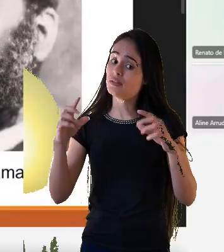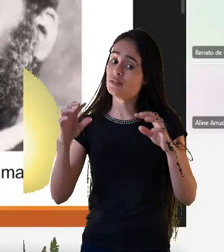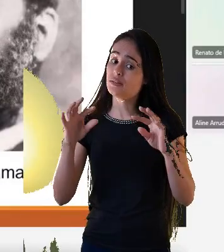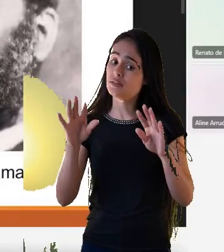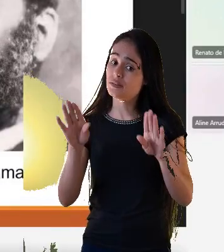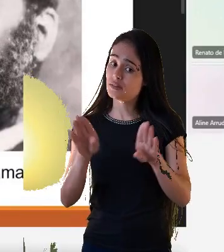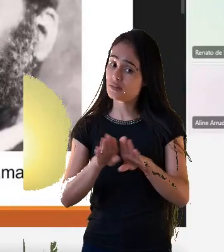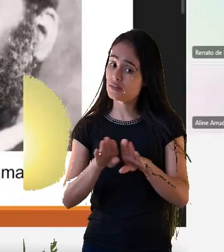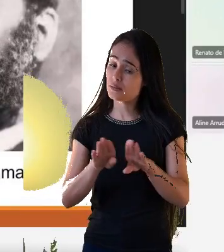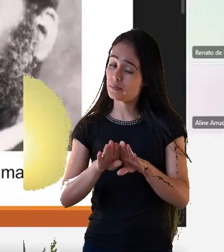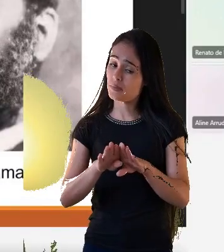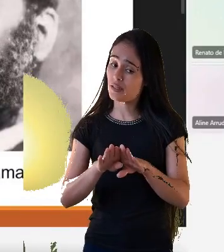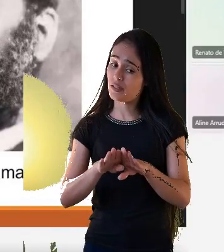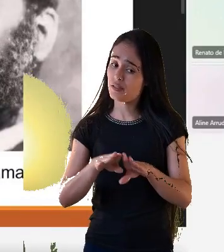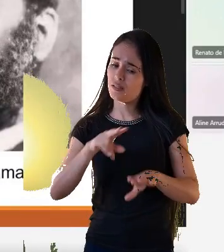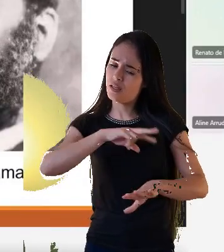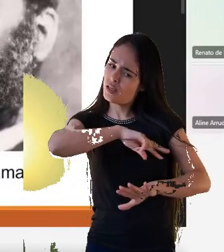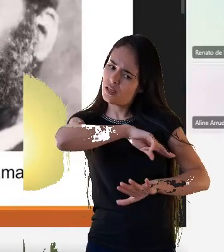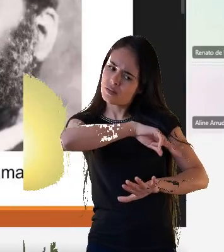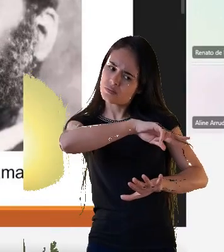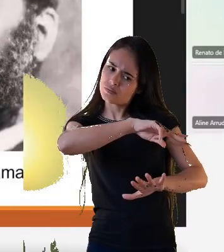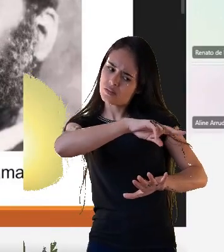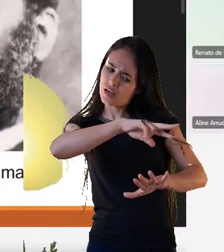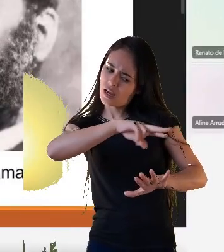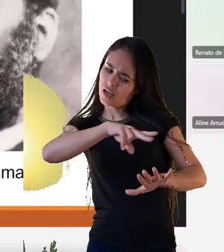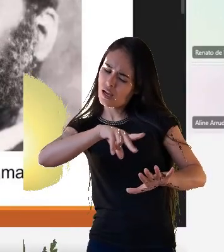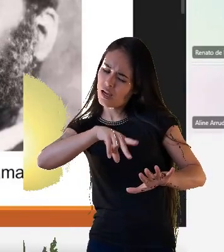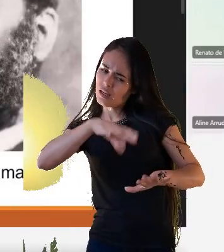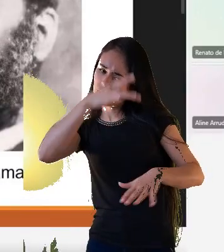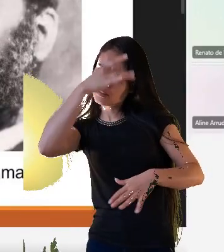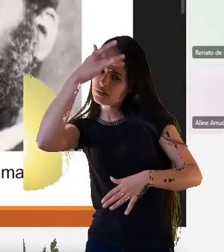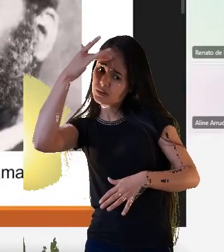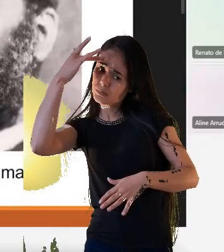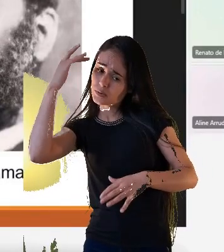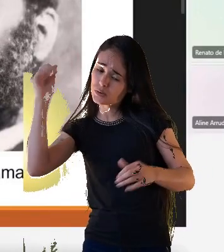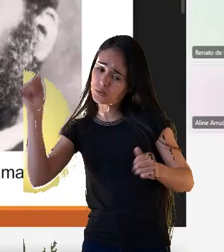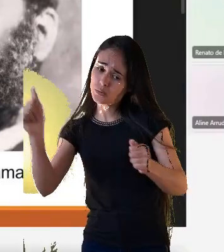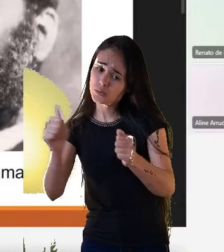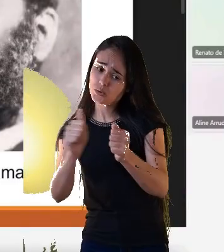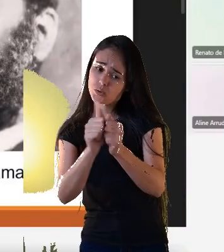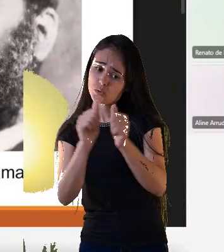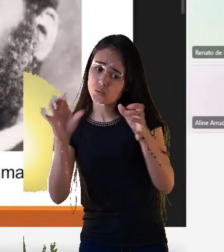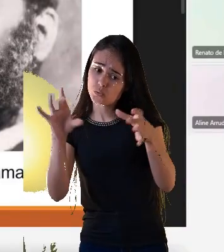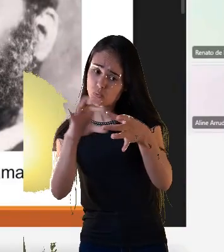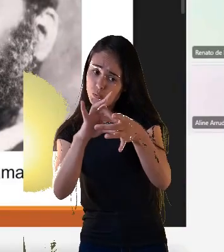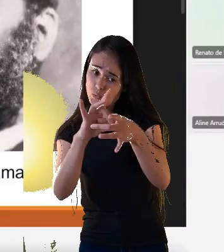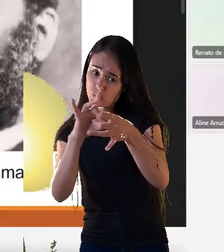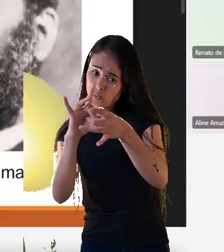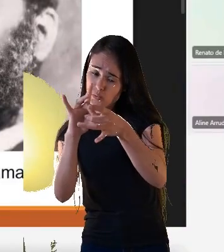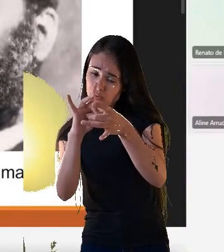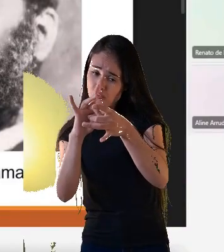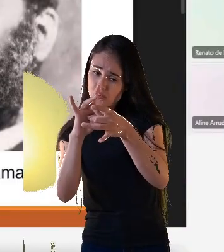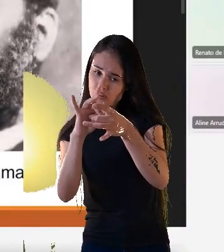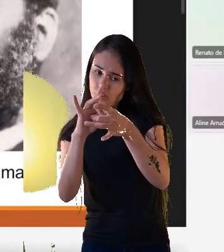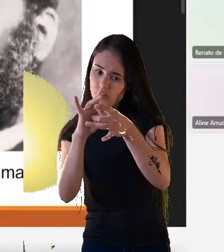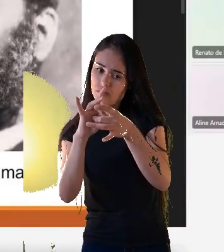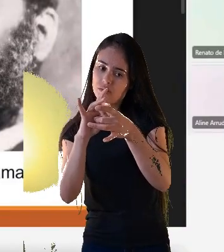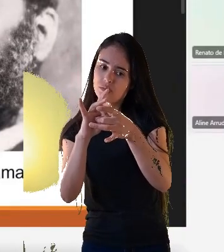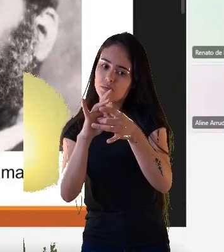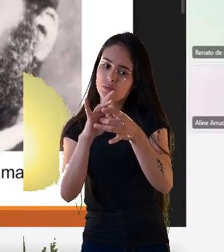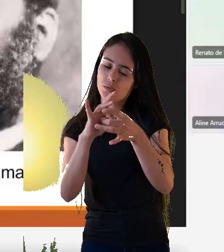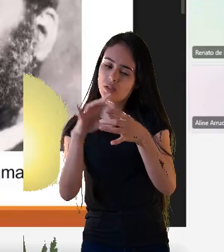advogados, escritores, negras e negros que atuaram fortemente